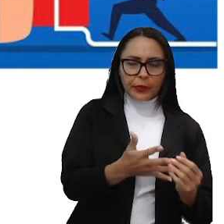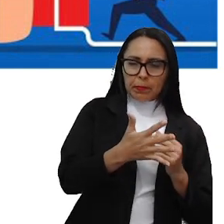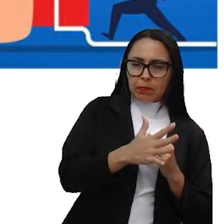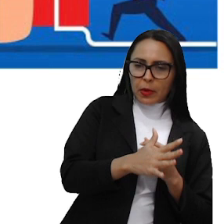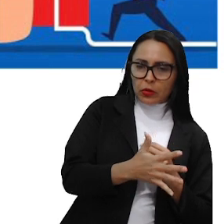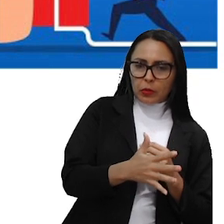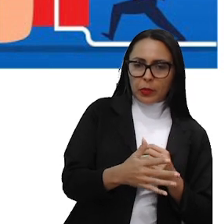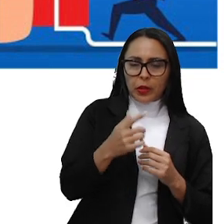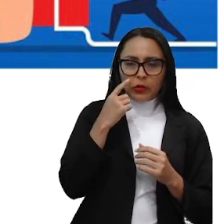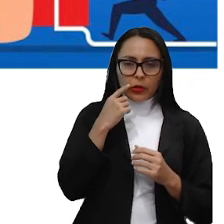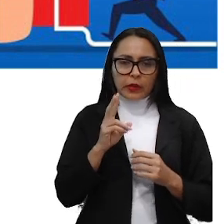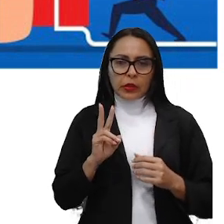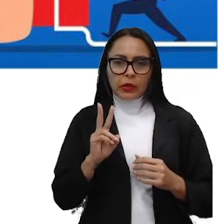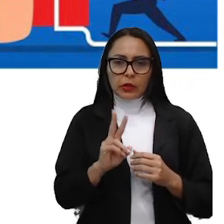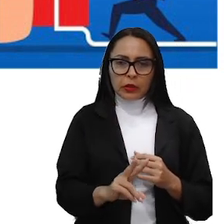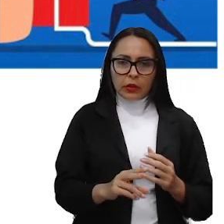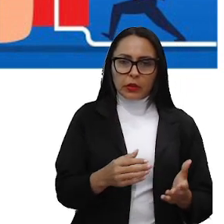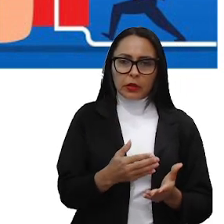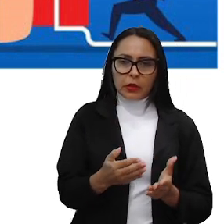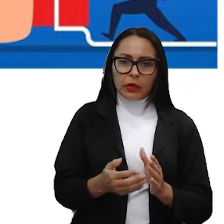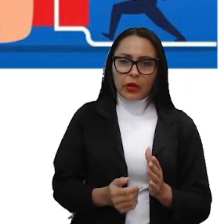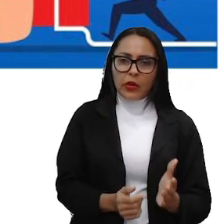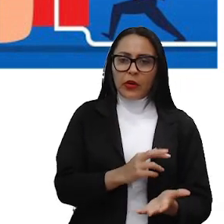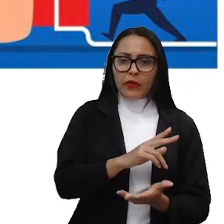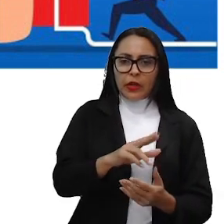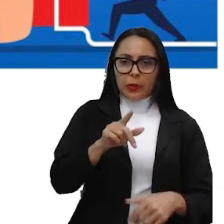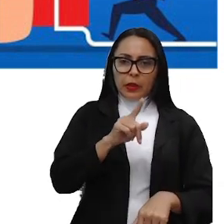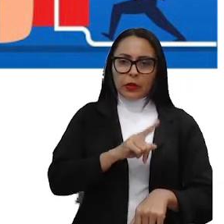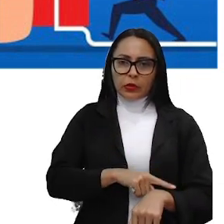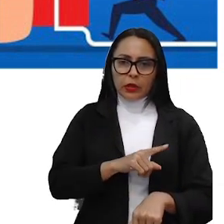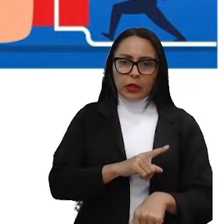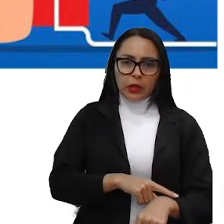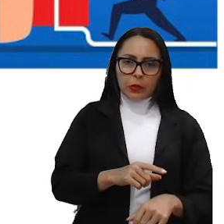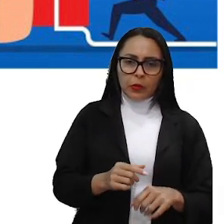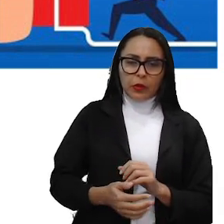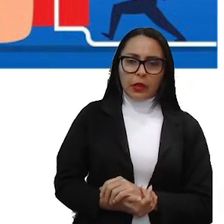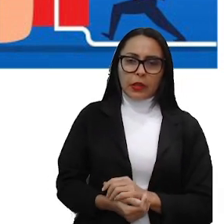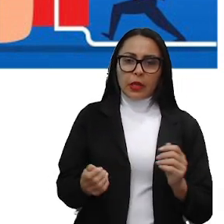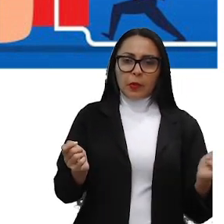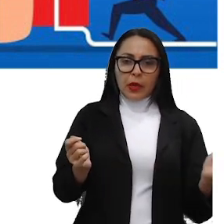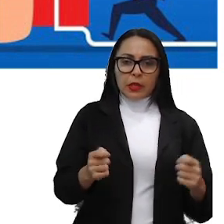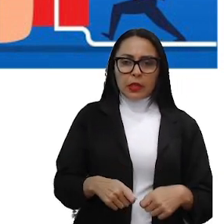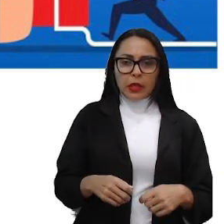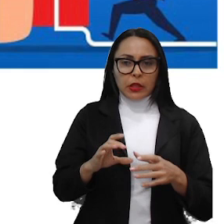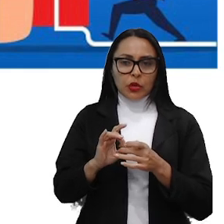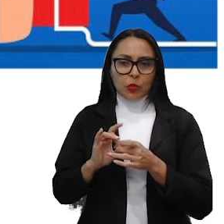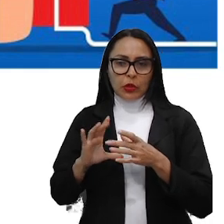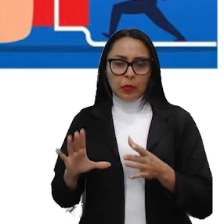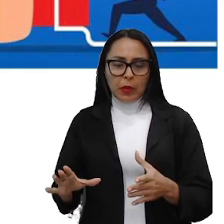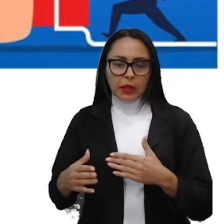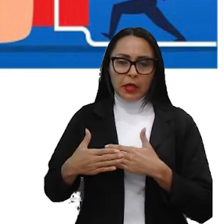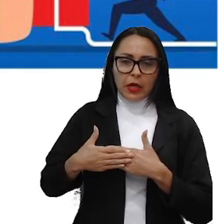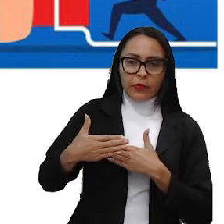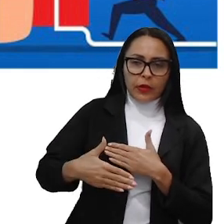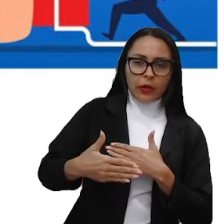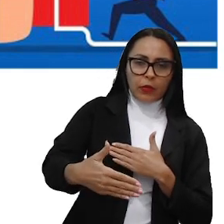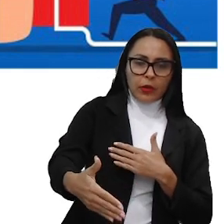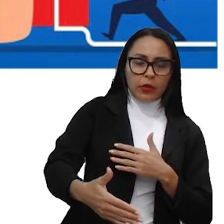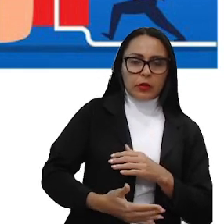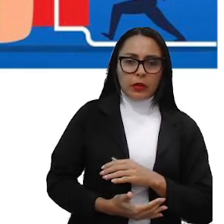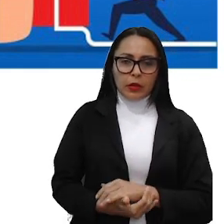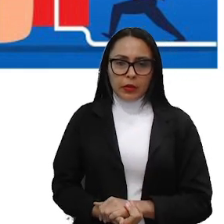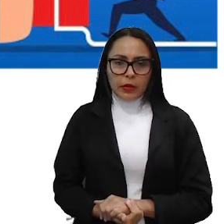velocidade, variabilidade do tempo de entrega, que é a consistência, capacidade, disponibilidade e